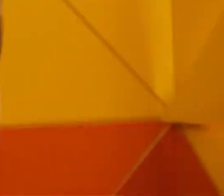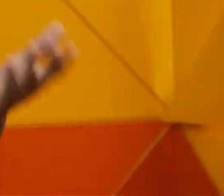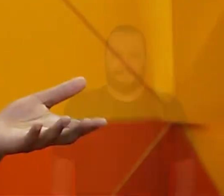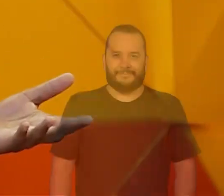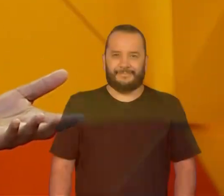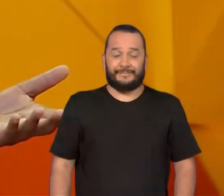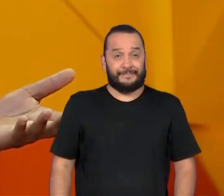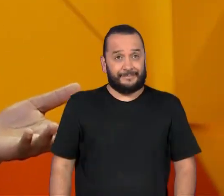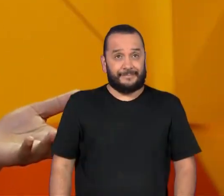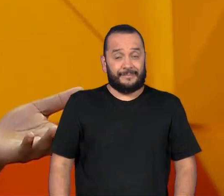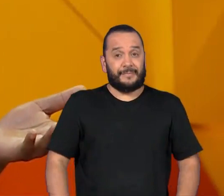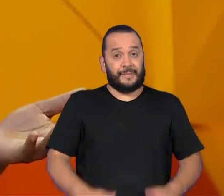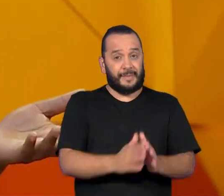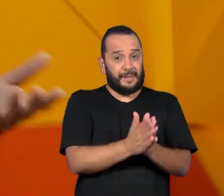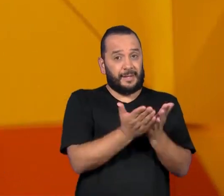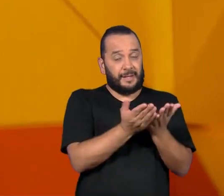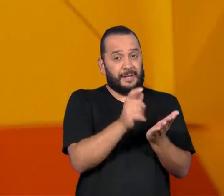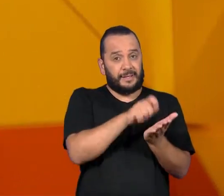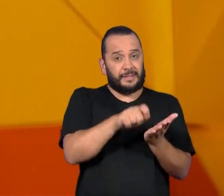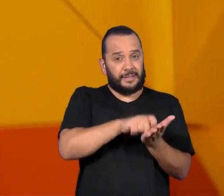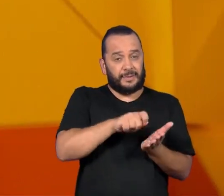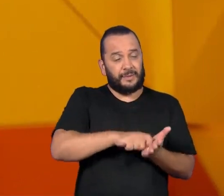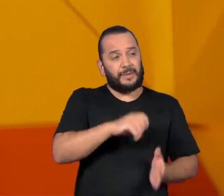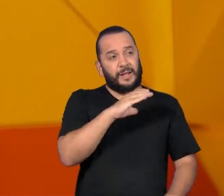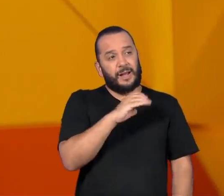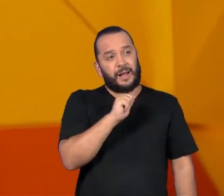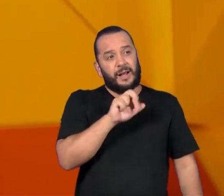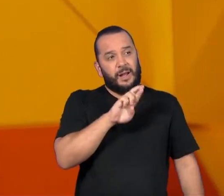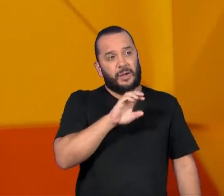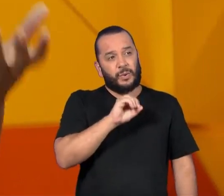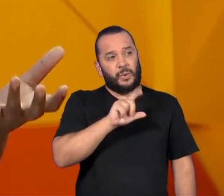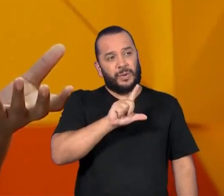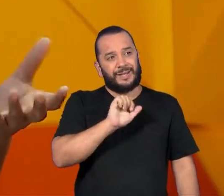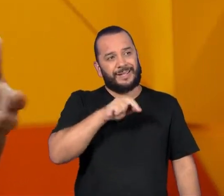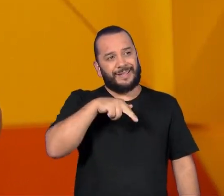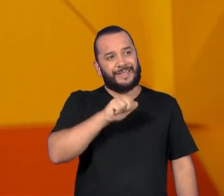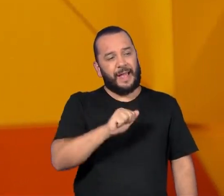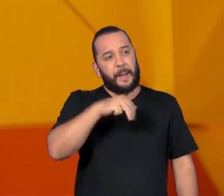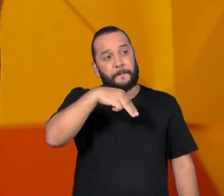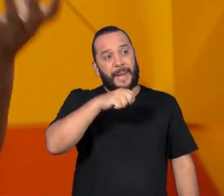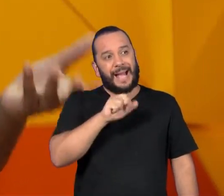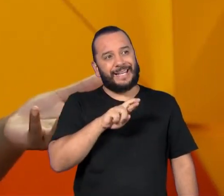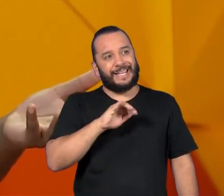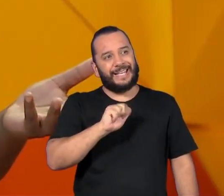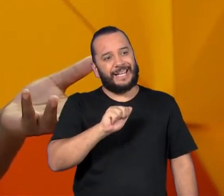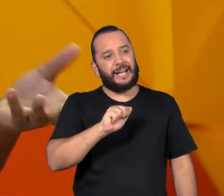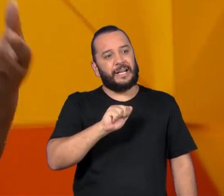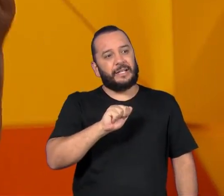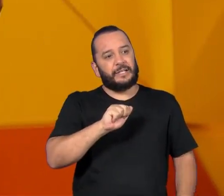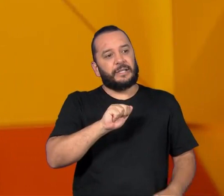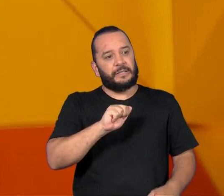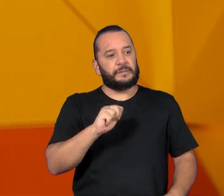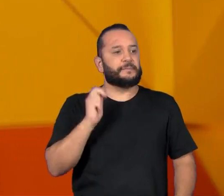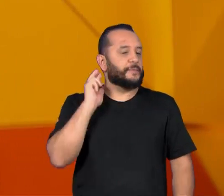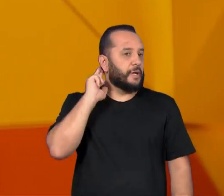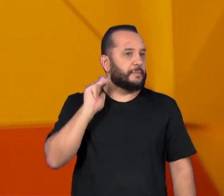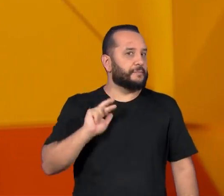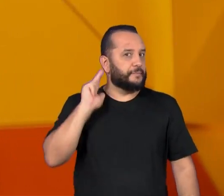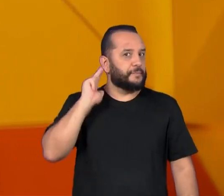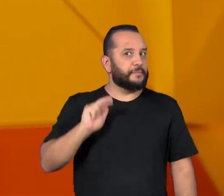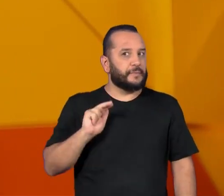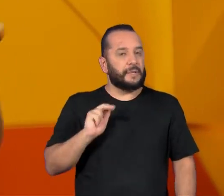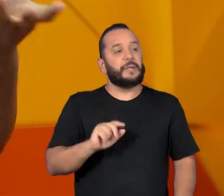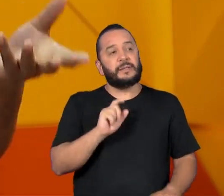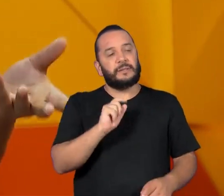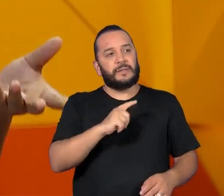A escritora Carolina Maria de Jesus, tem um termo que é muito significativo: o quarto de